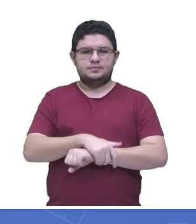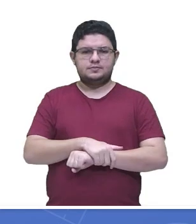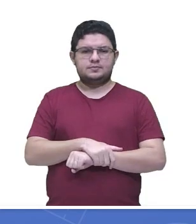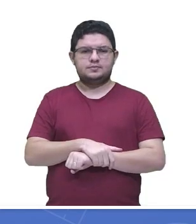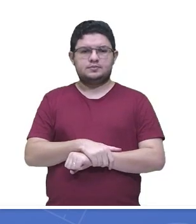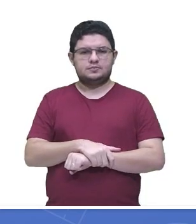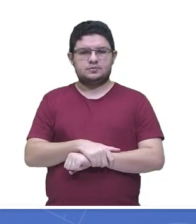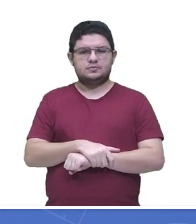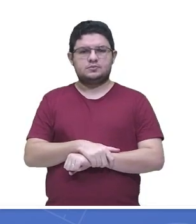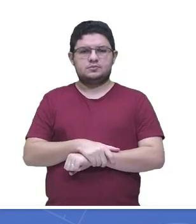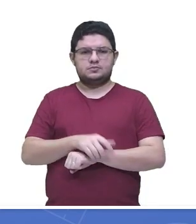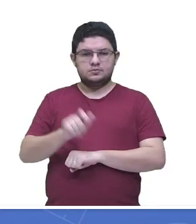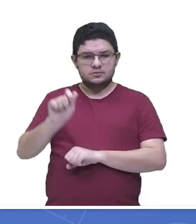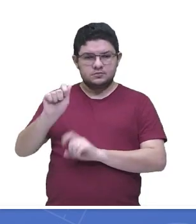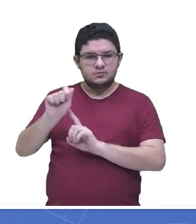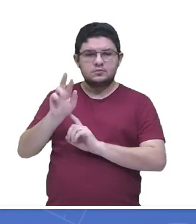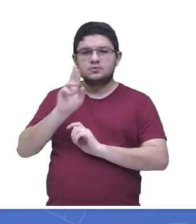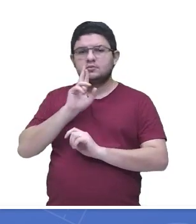alternativa A.